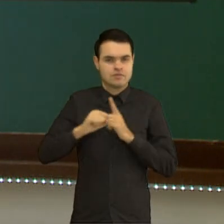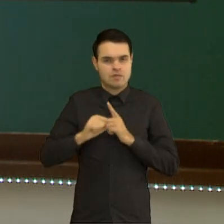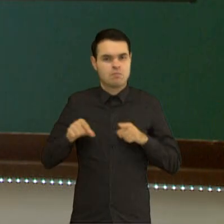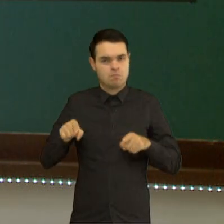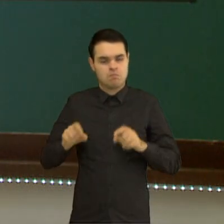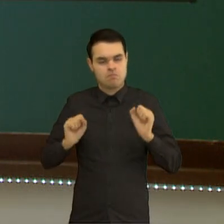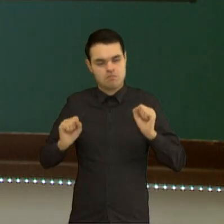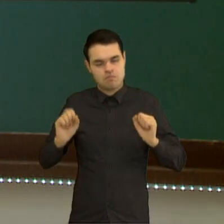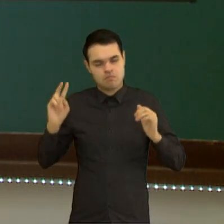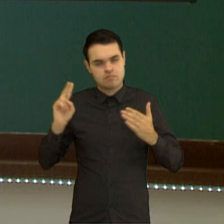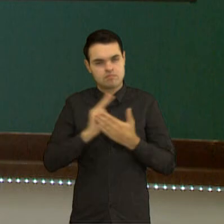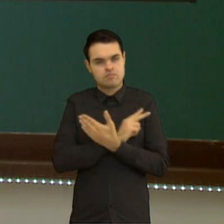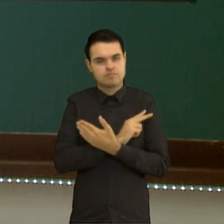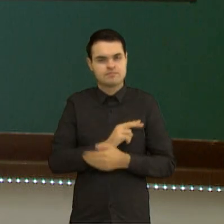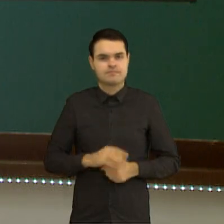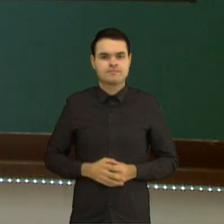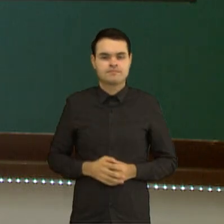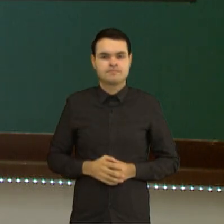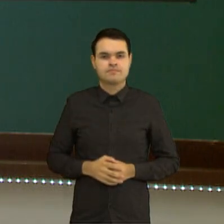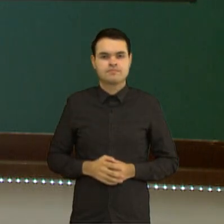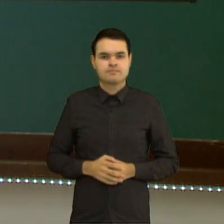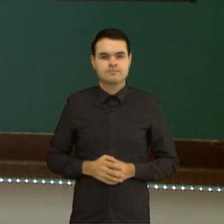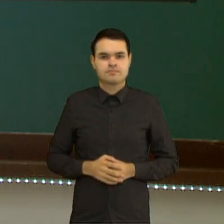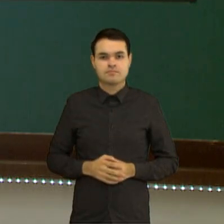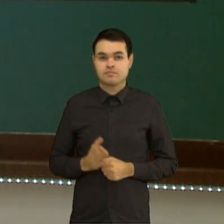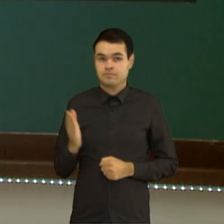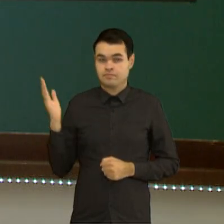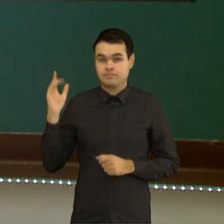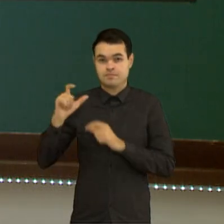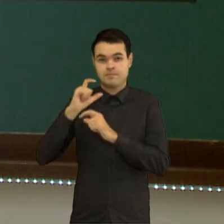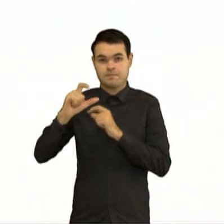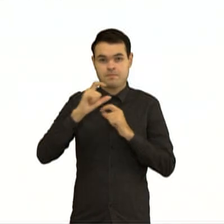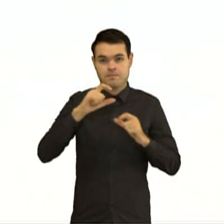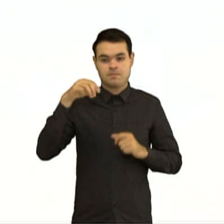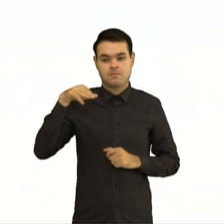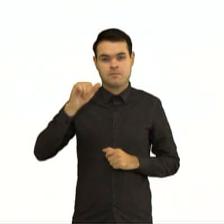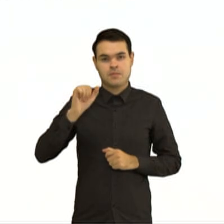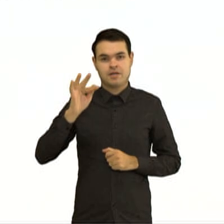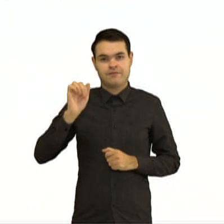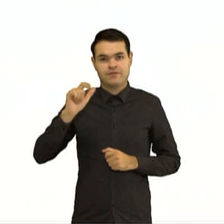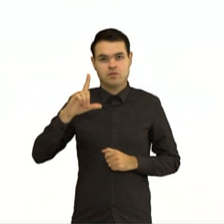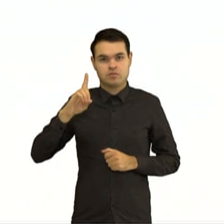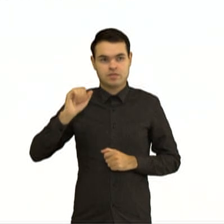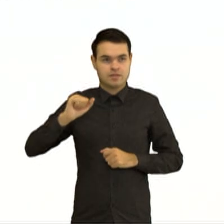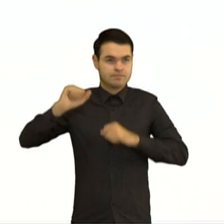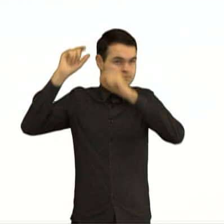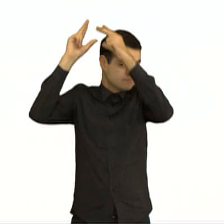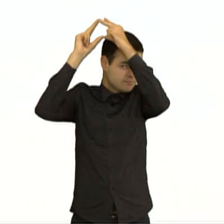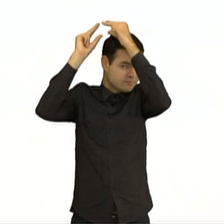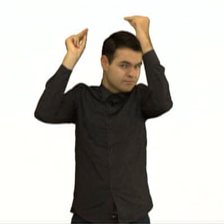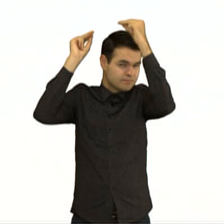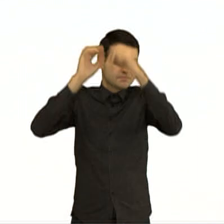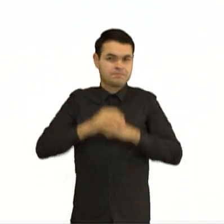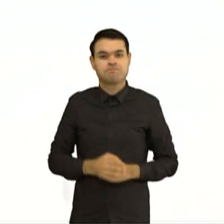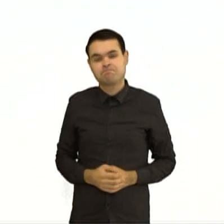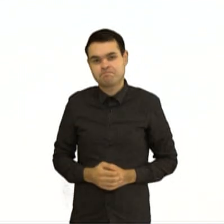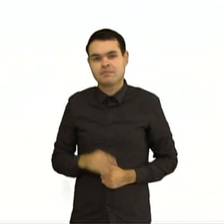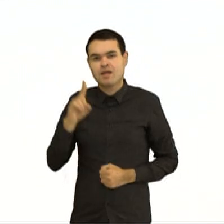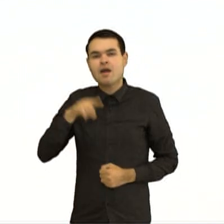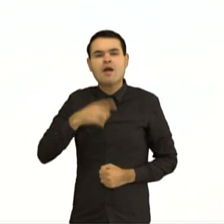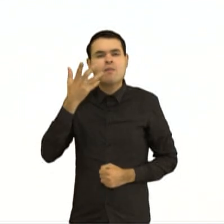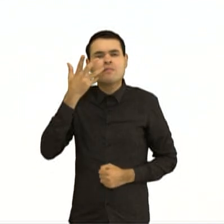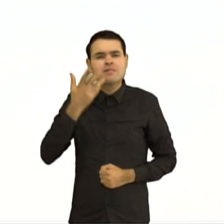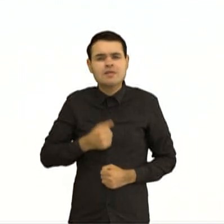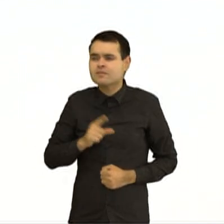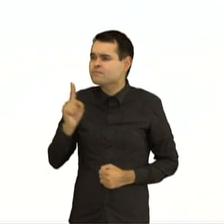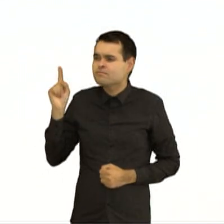política. Veja essa tira da personagem Mafalda. Mafalda é uma personagem, uma criança, né?